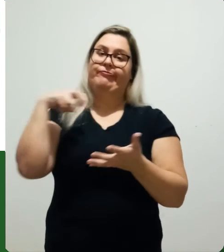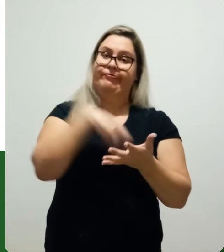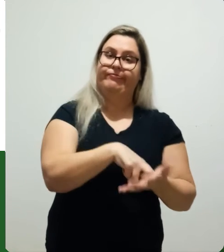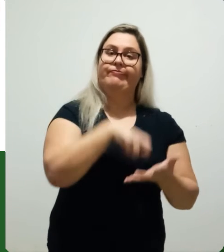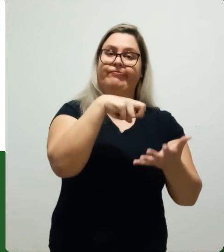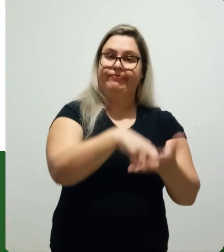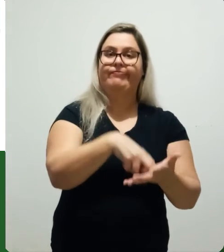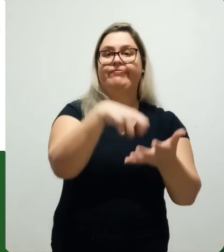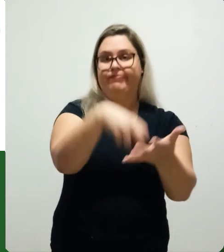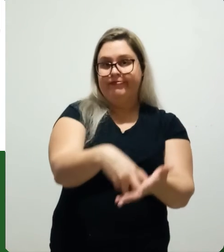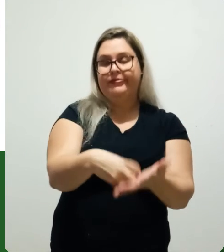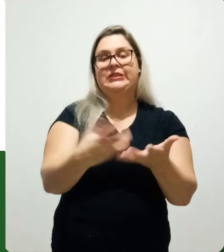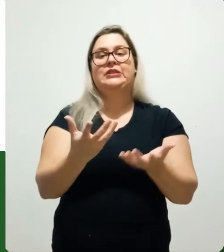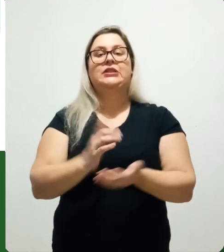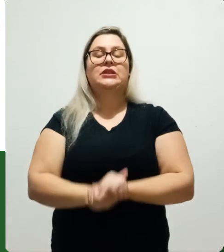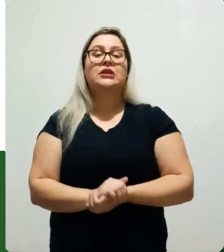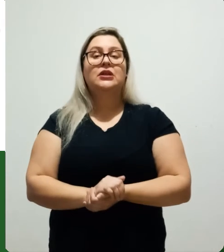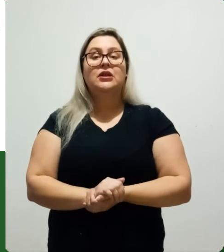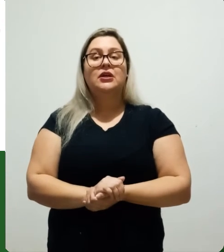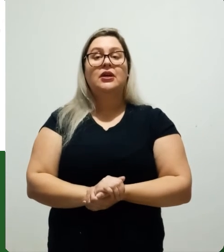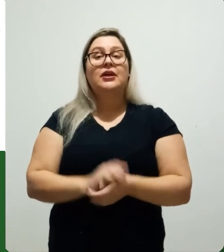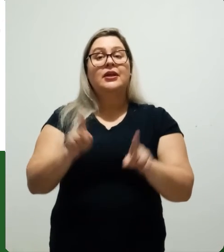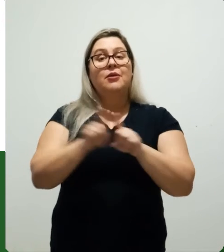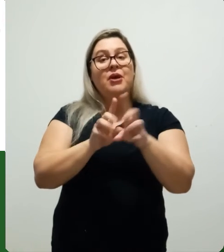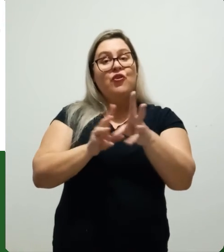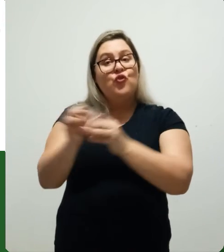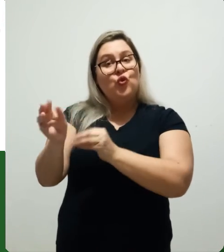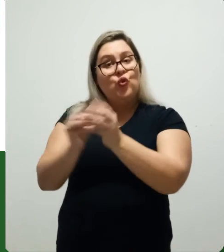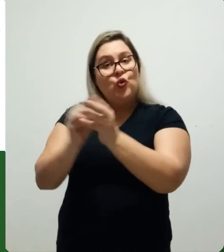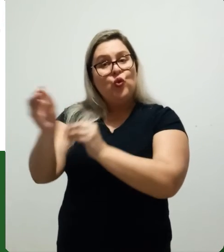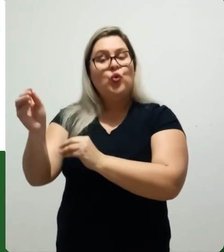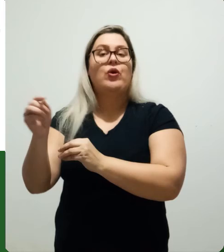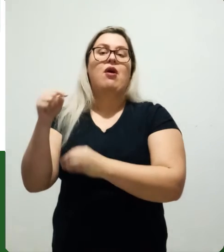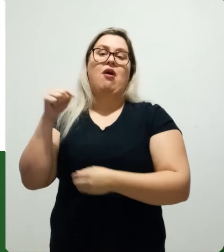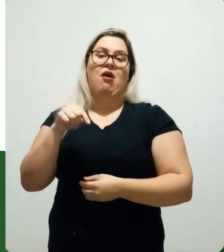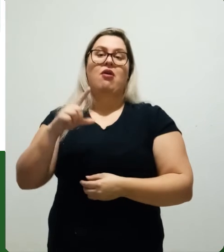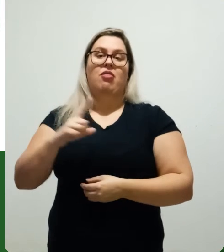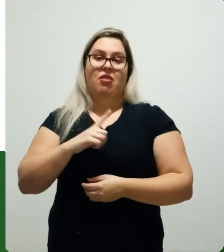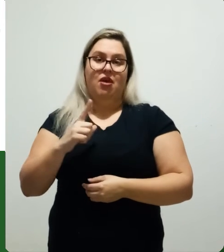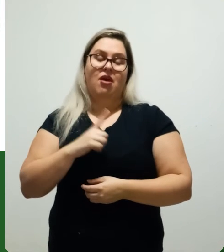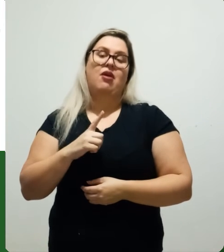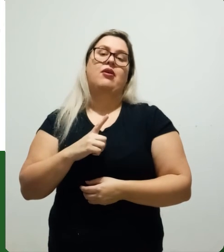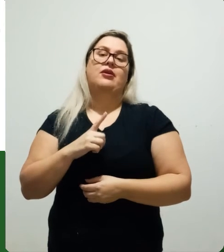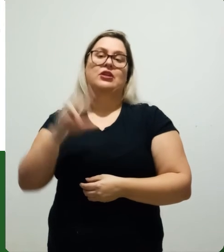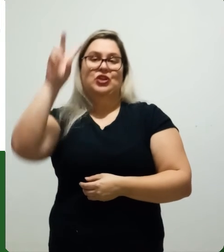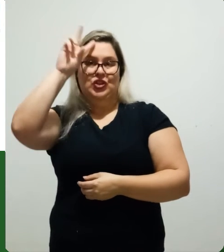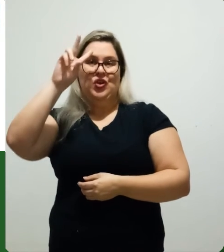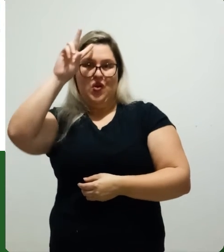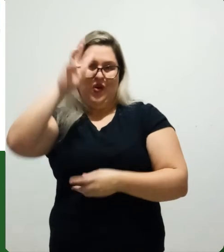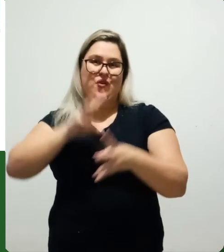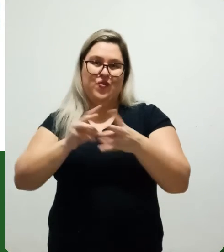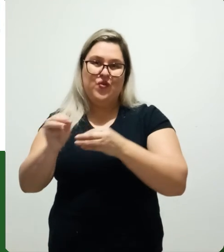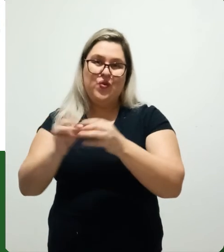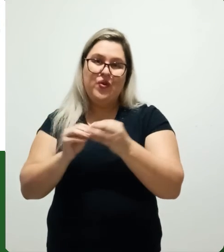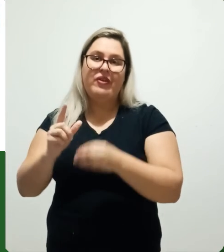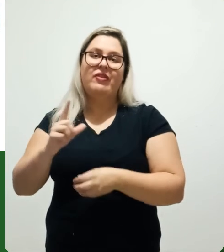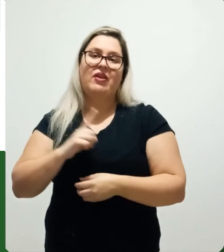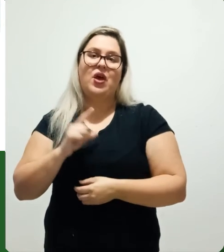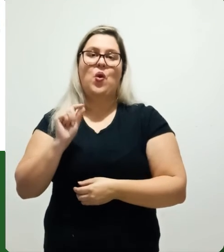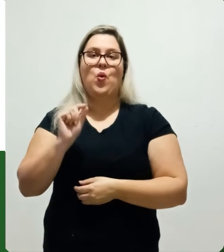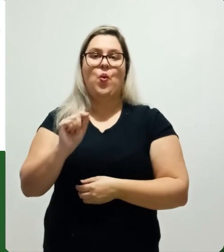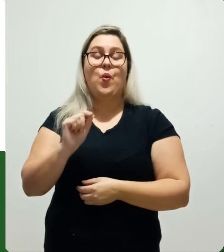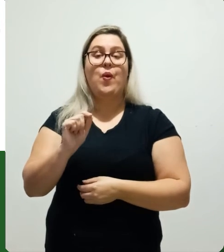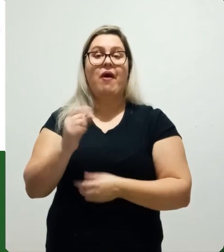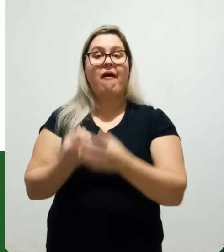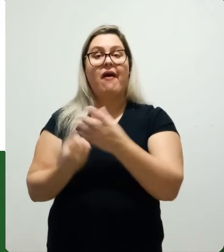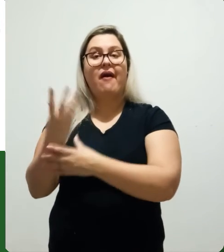as punições que limitam esse processo, e nós temos as fugas, e dentro desses processos de fuga, tá, nós